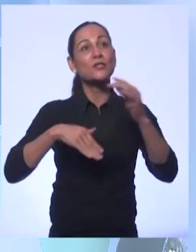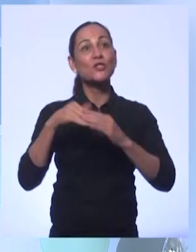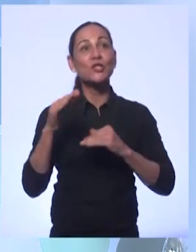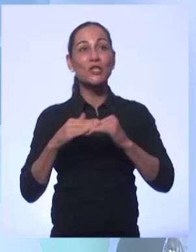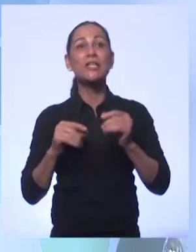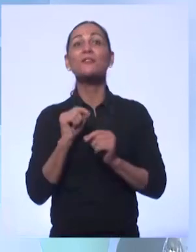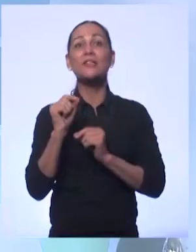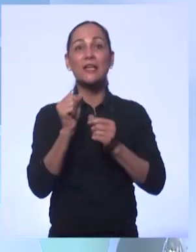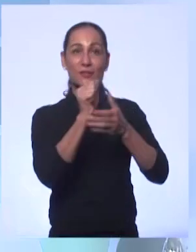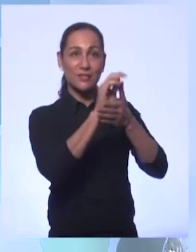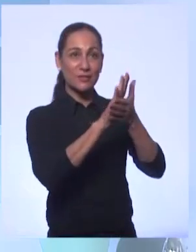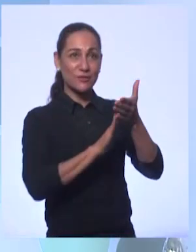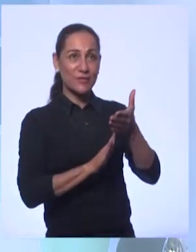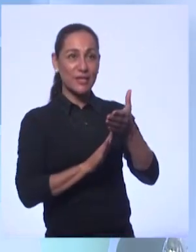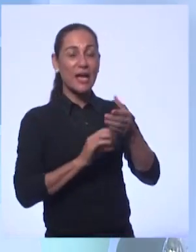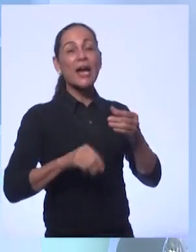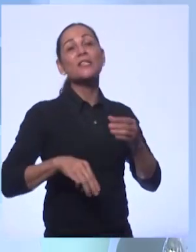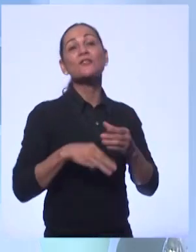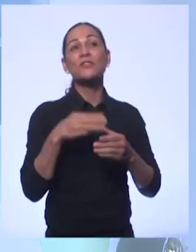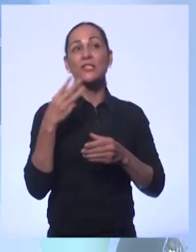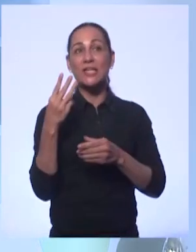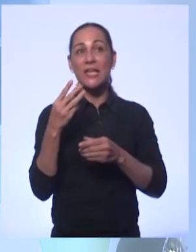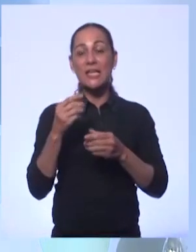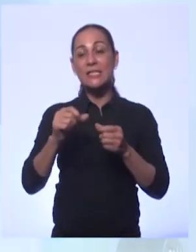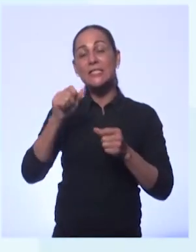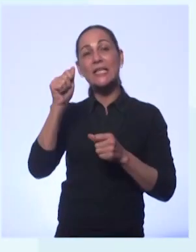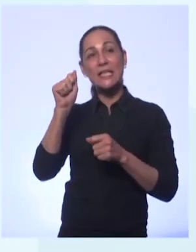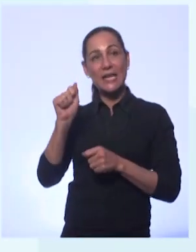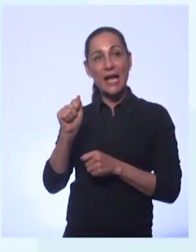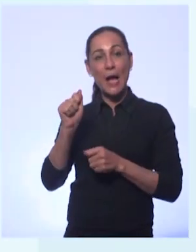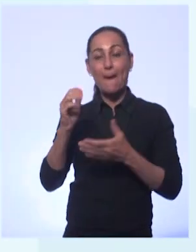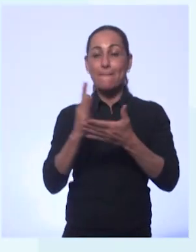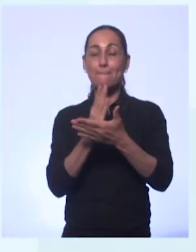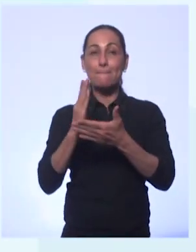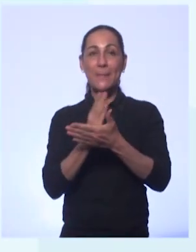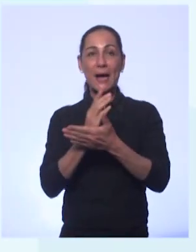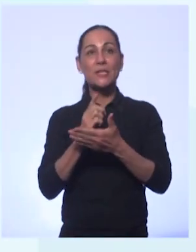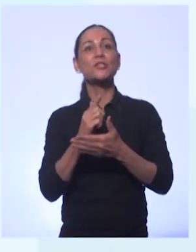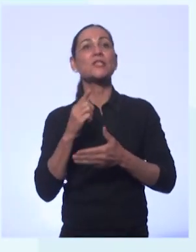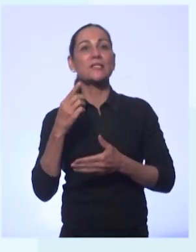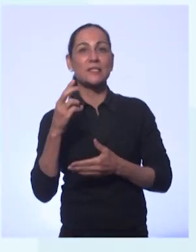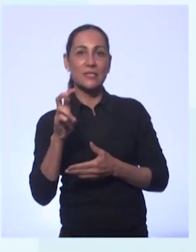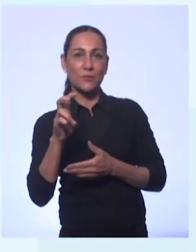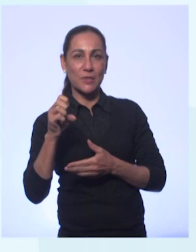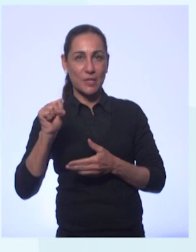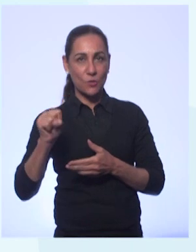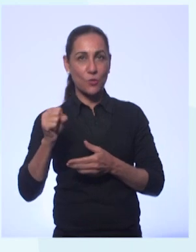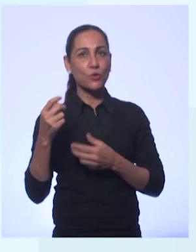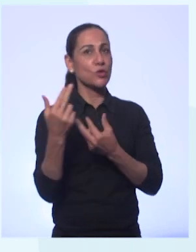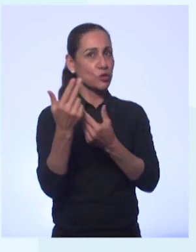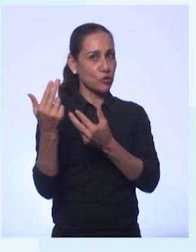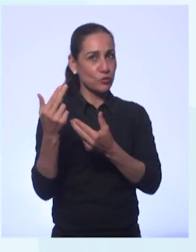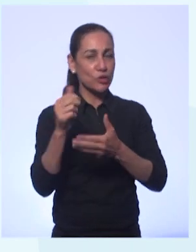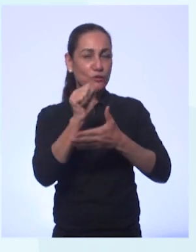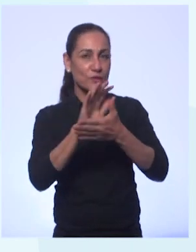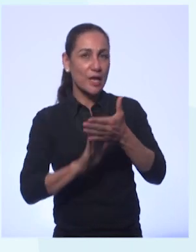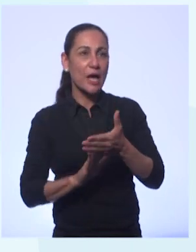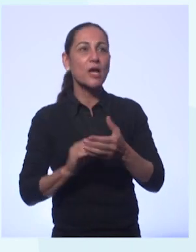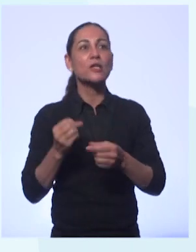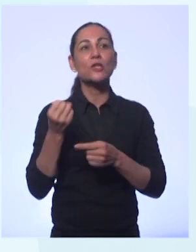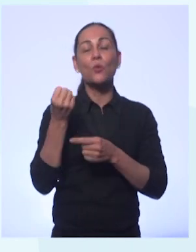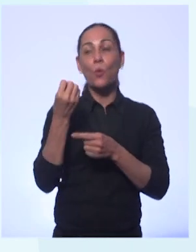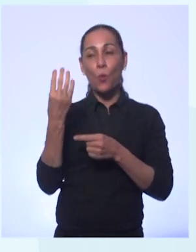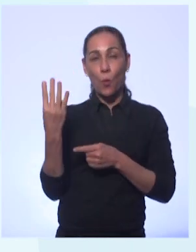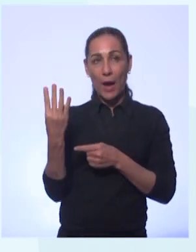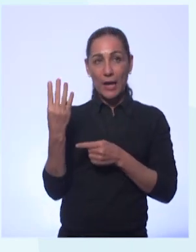nossa atividade. Atividade 3, item A, página 58. É o mesmo tipo de exercício? É. Agora a fração é 4